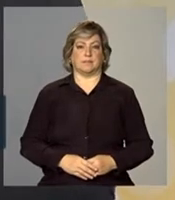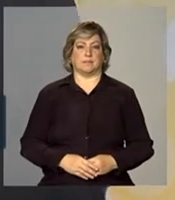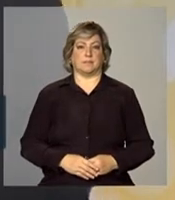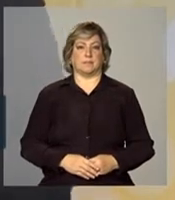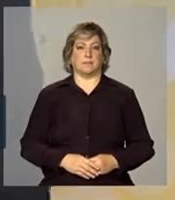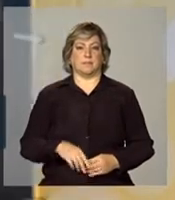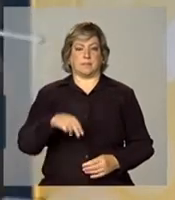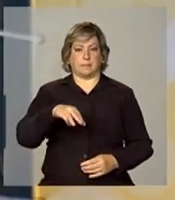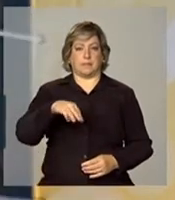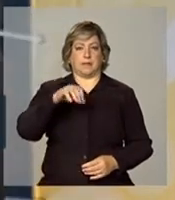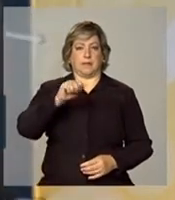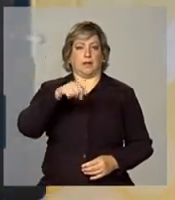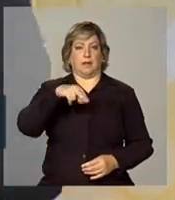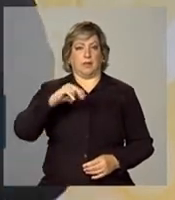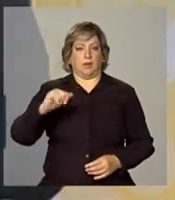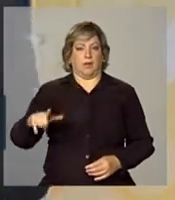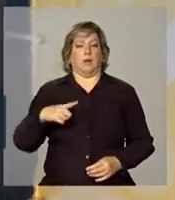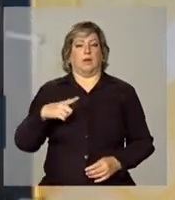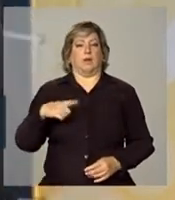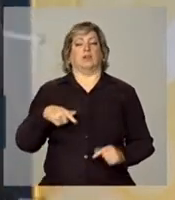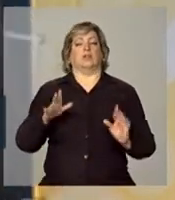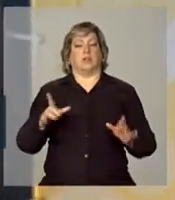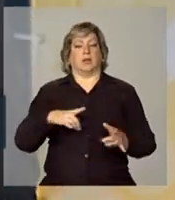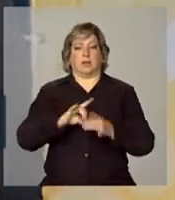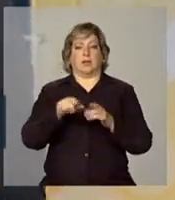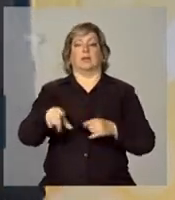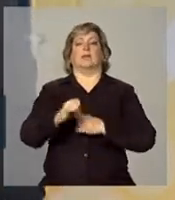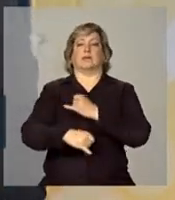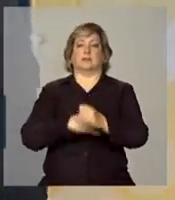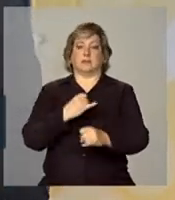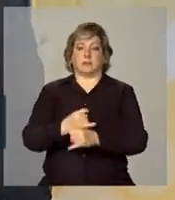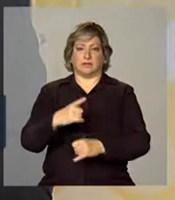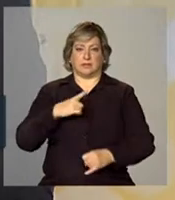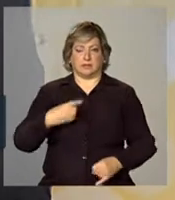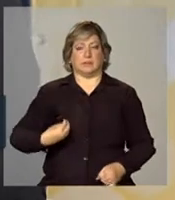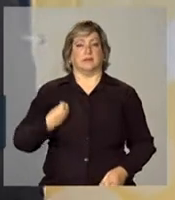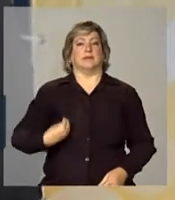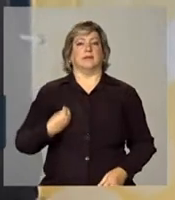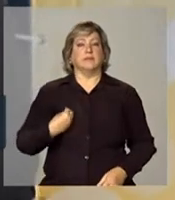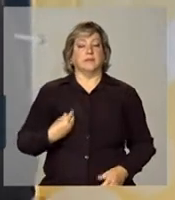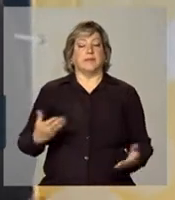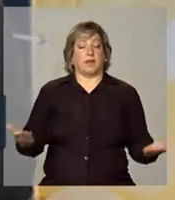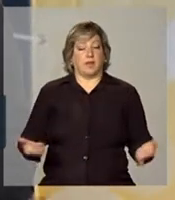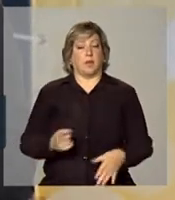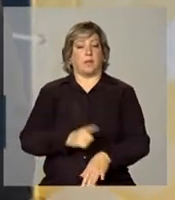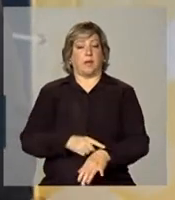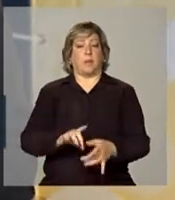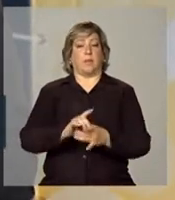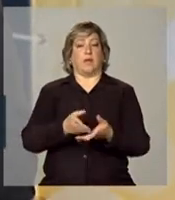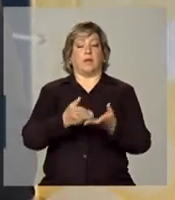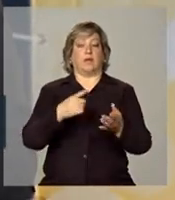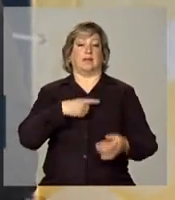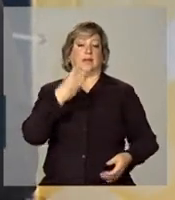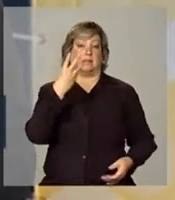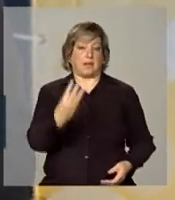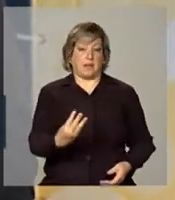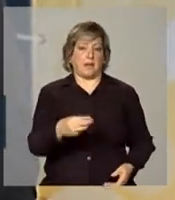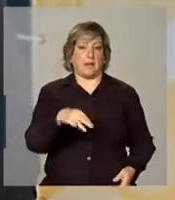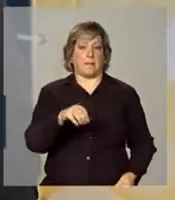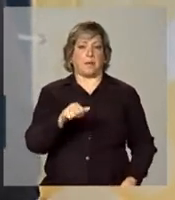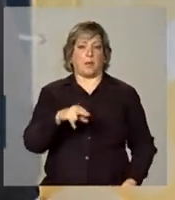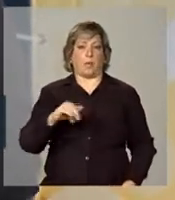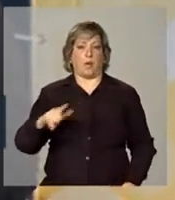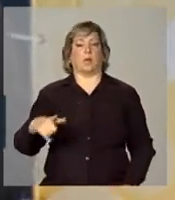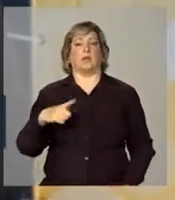O manual, como ressaltei, já estão disponíveis na internet. No momento, nós já colocamos à disposição 3 manuais, um manual